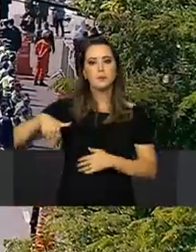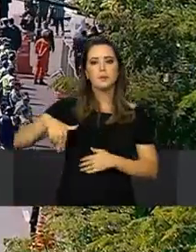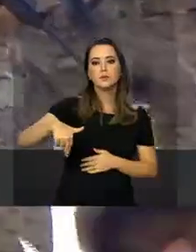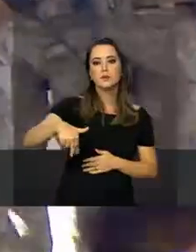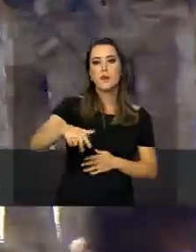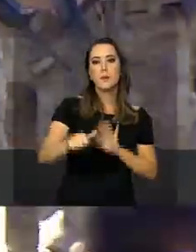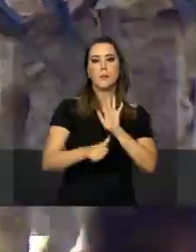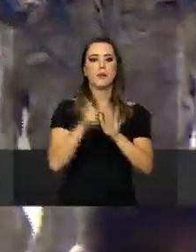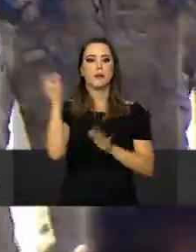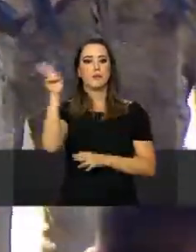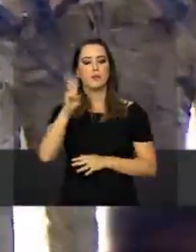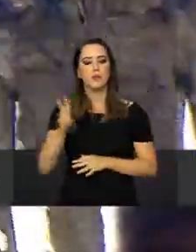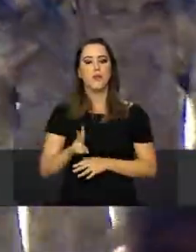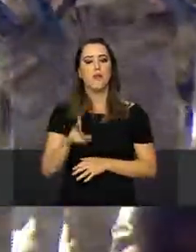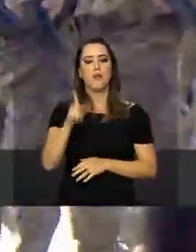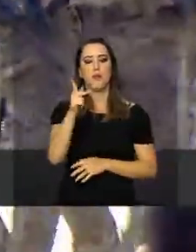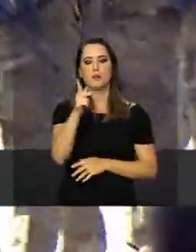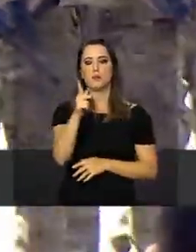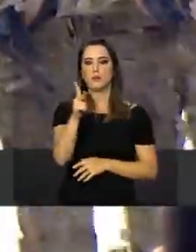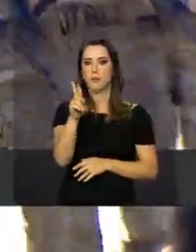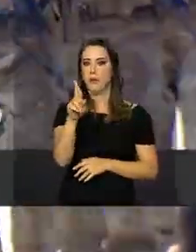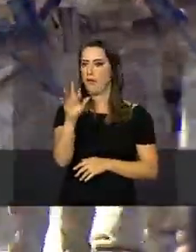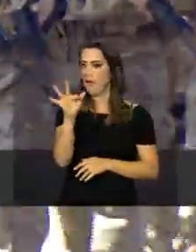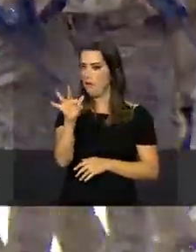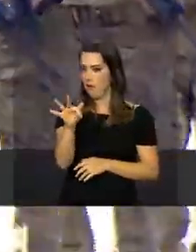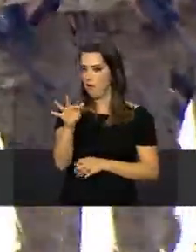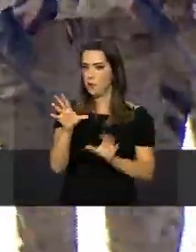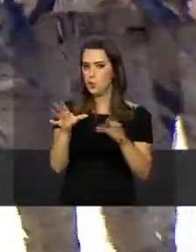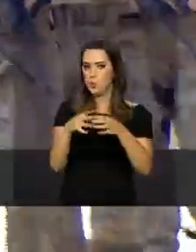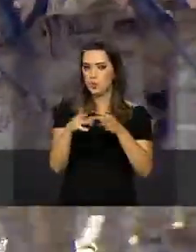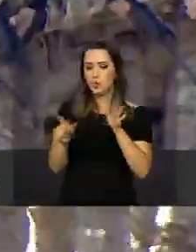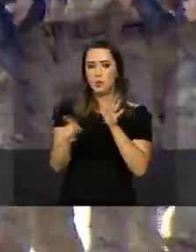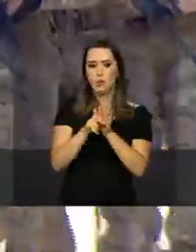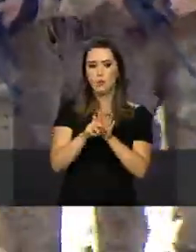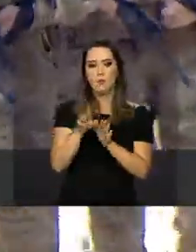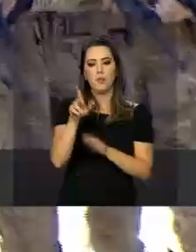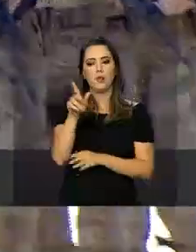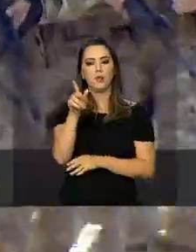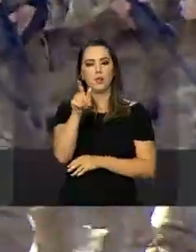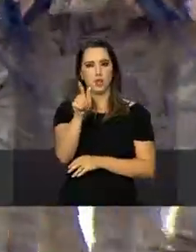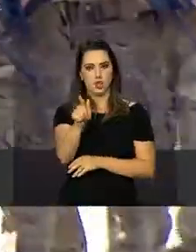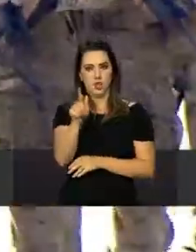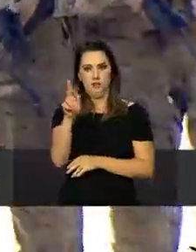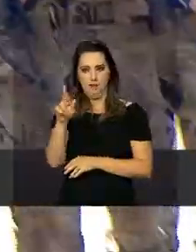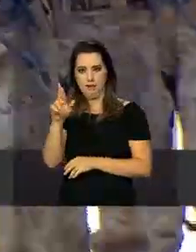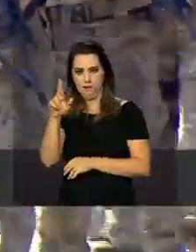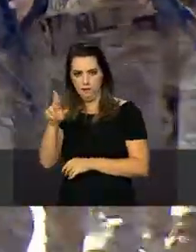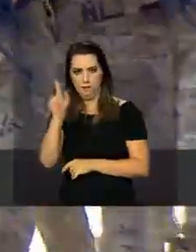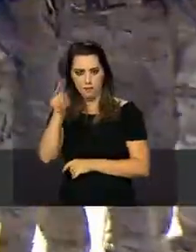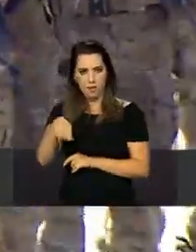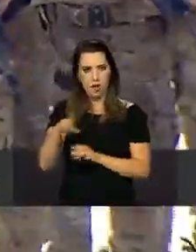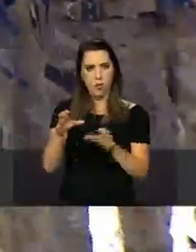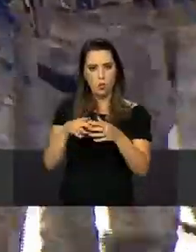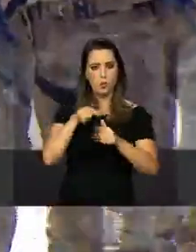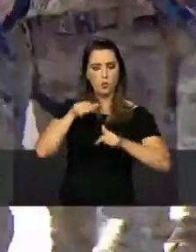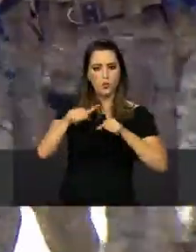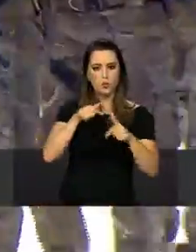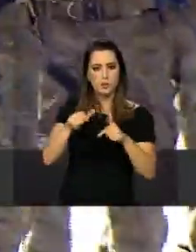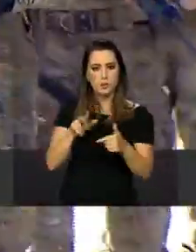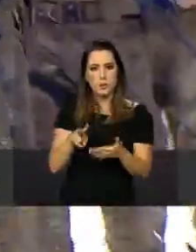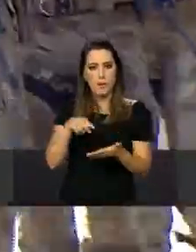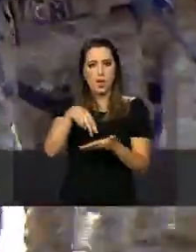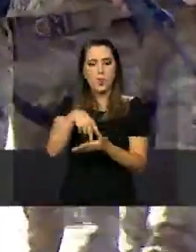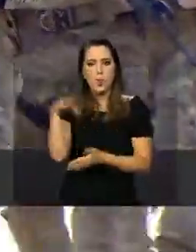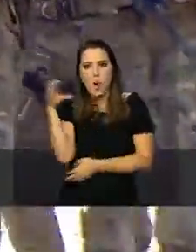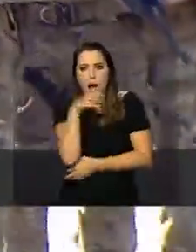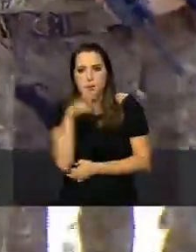vez em Brasília, com a equipe do Grupo de Resposta Rápida, GRR. É a equipe operacional de pronto emprego,